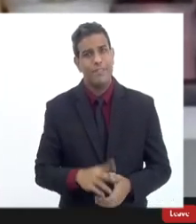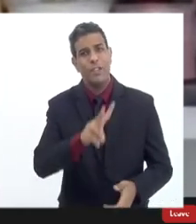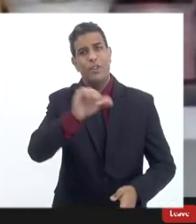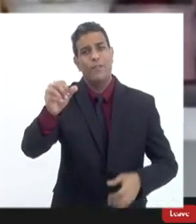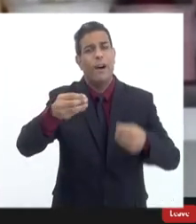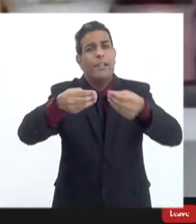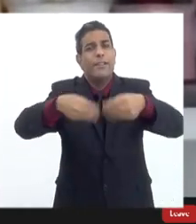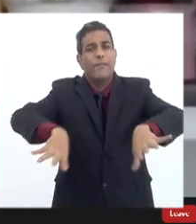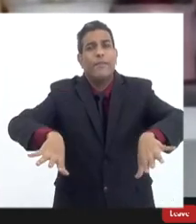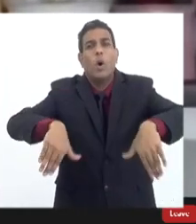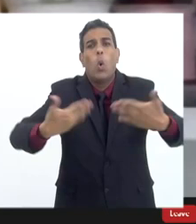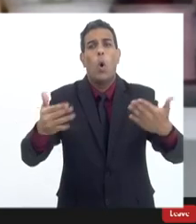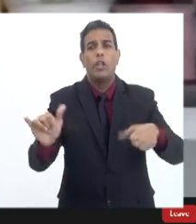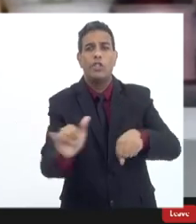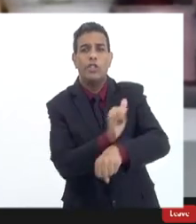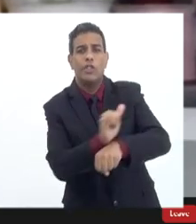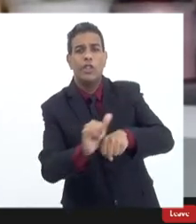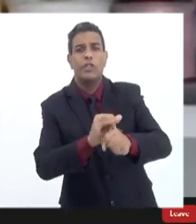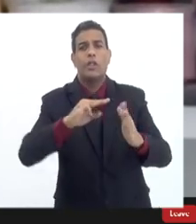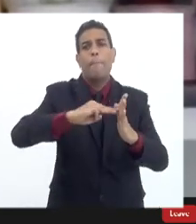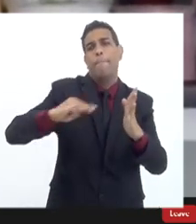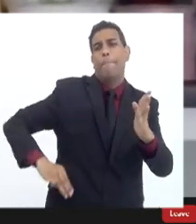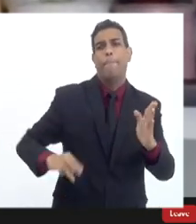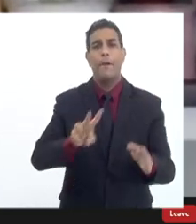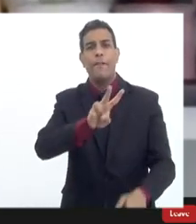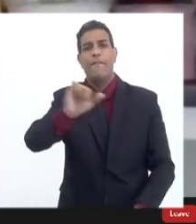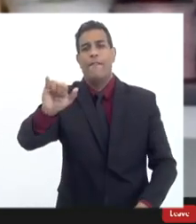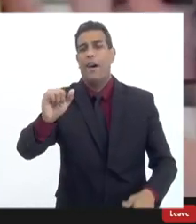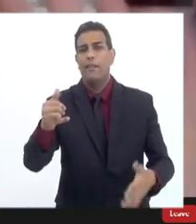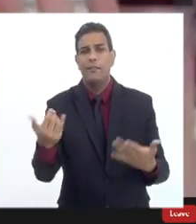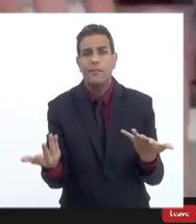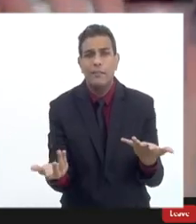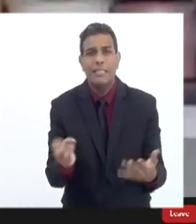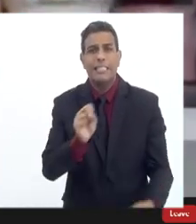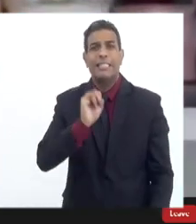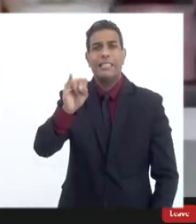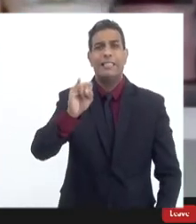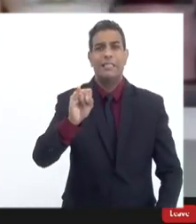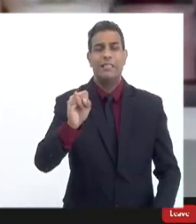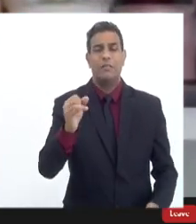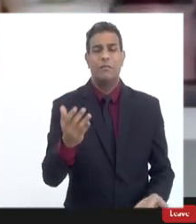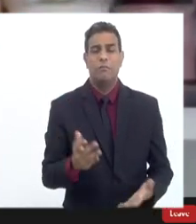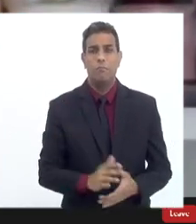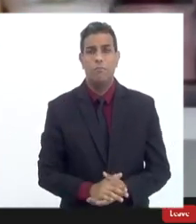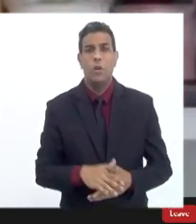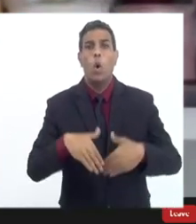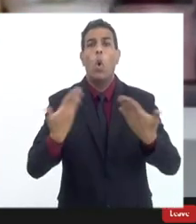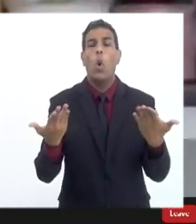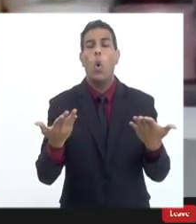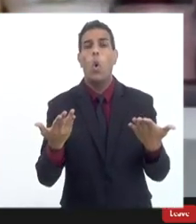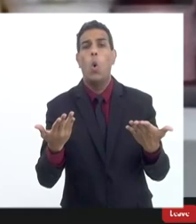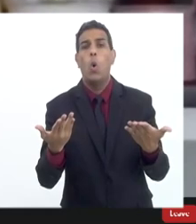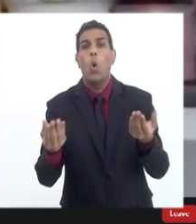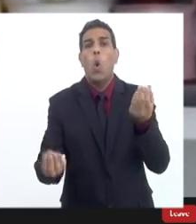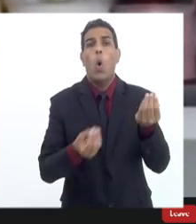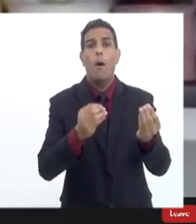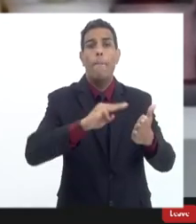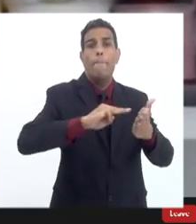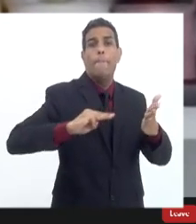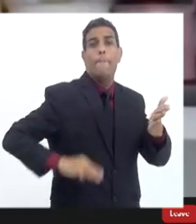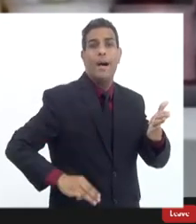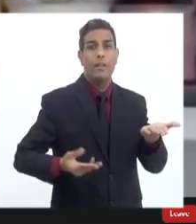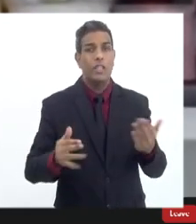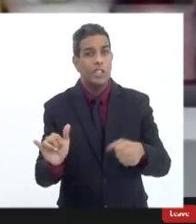independente da linguagem da metodologia, né? Ou metodologia já é articulado, mas independente do método, ou